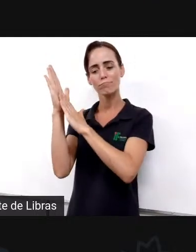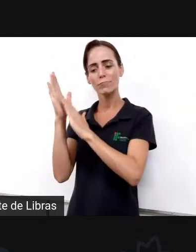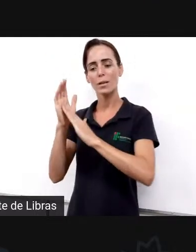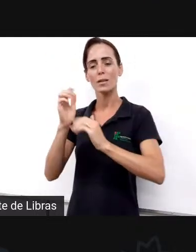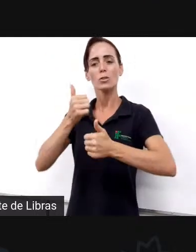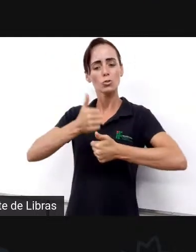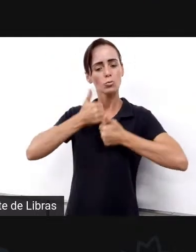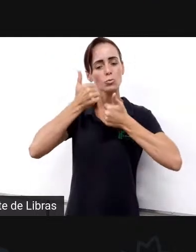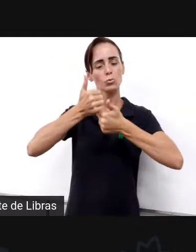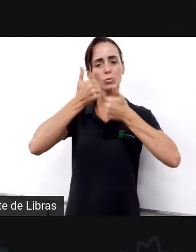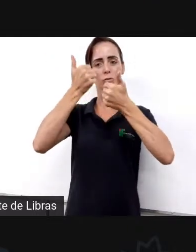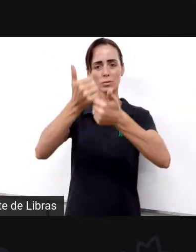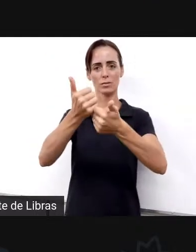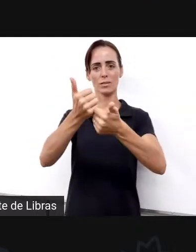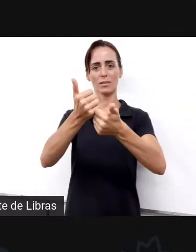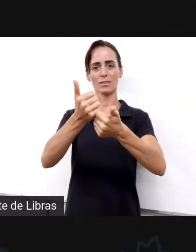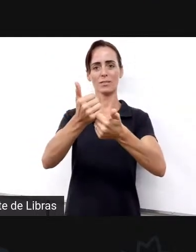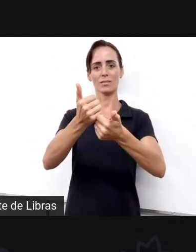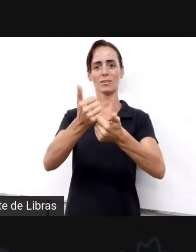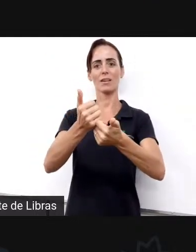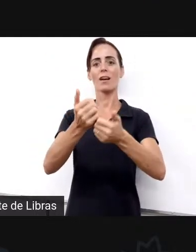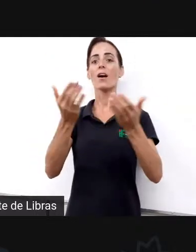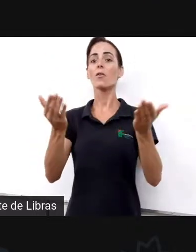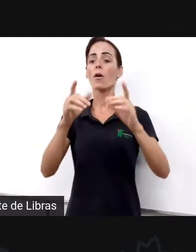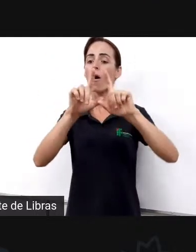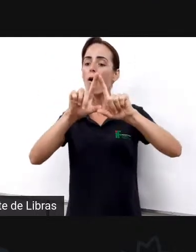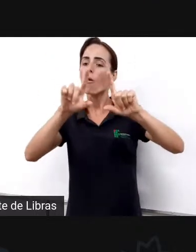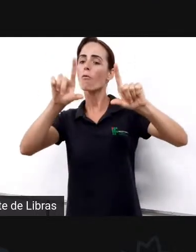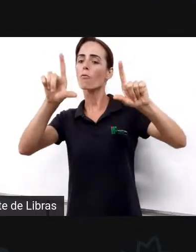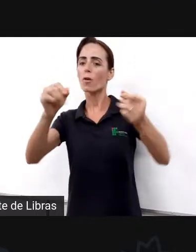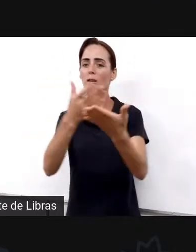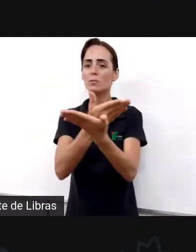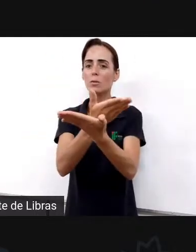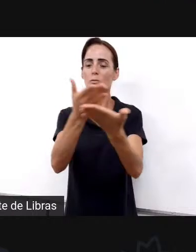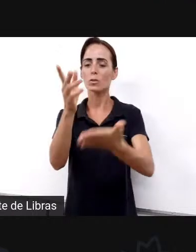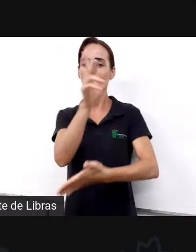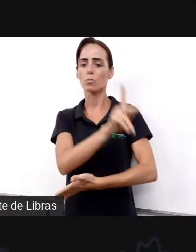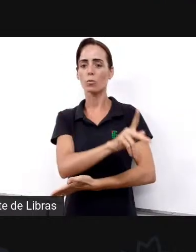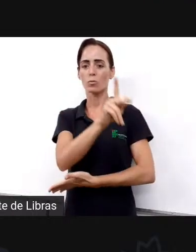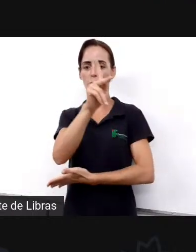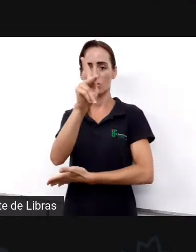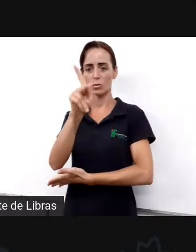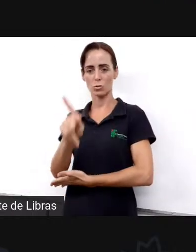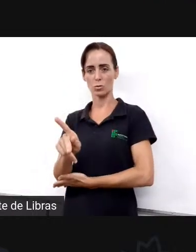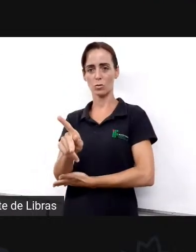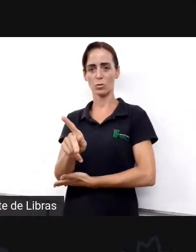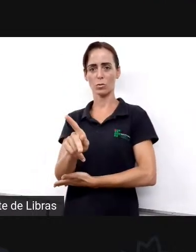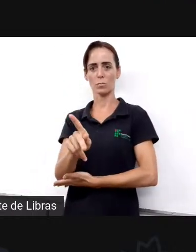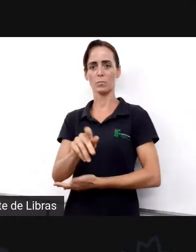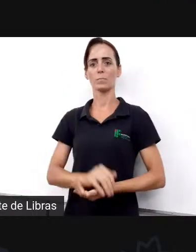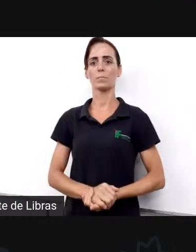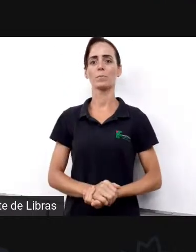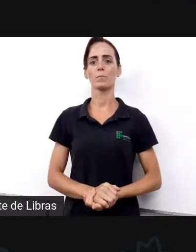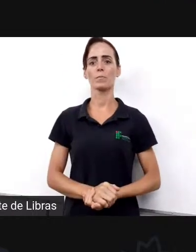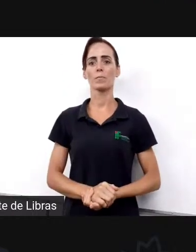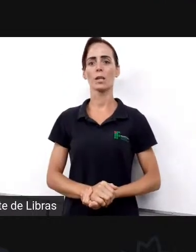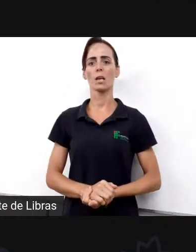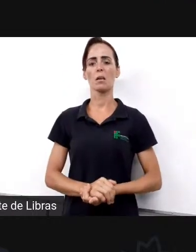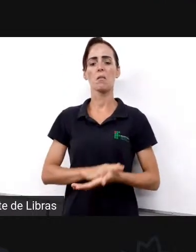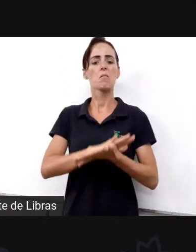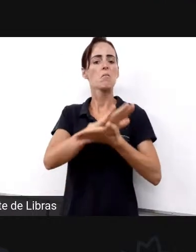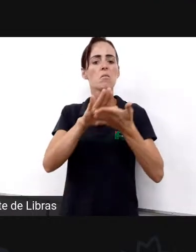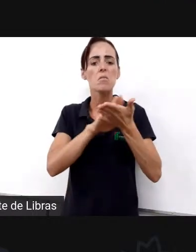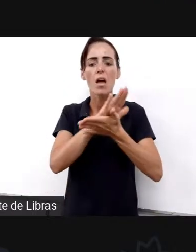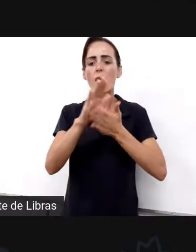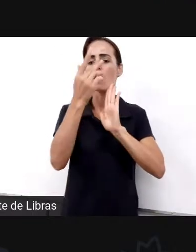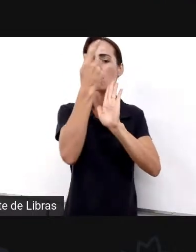concluir, deixo uma frase do professor Issamitiba. Nenhum projeto é